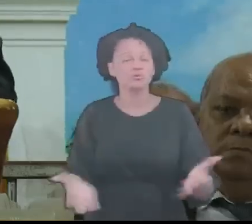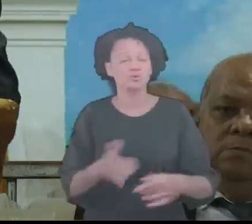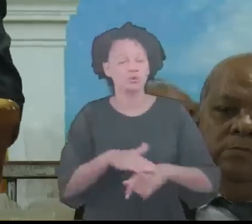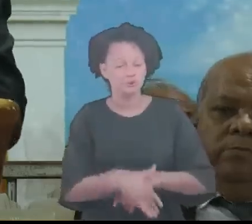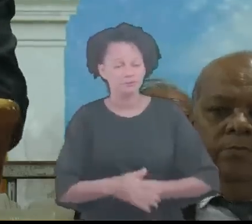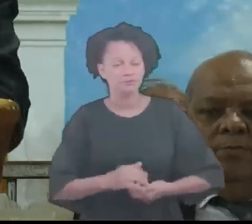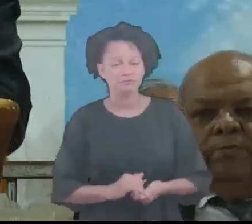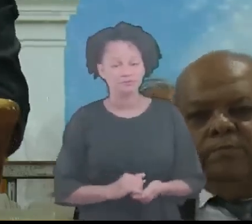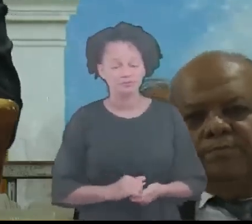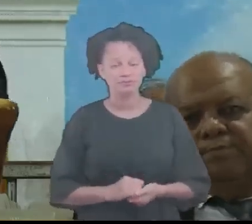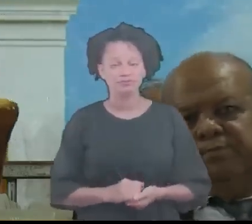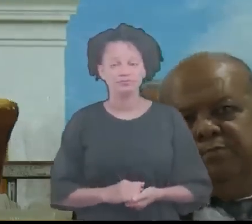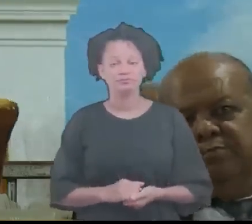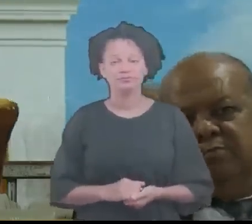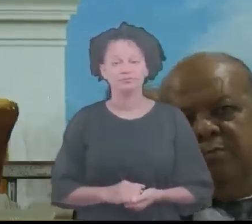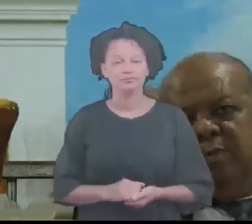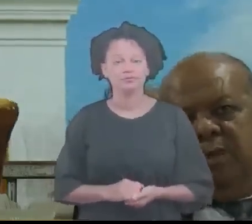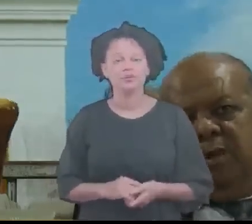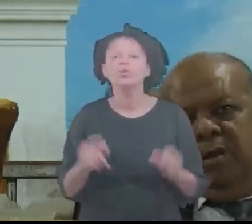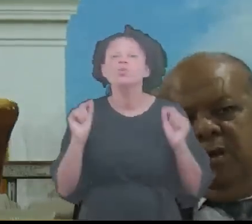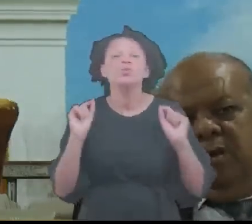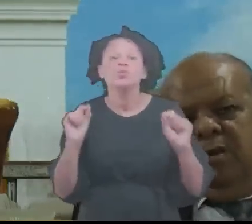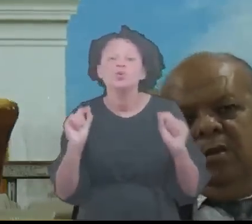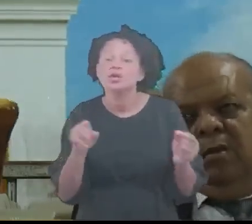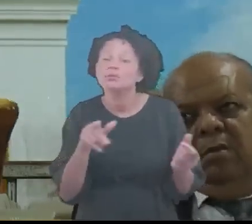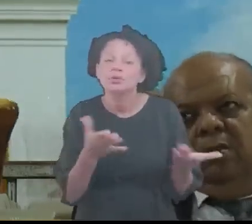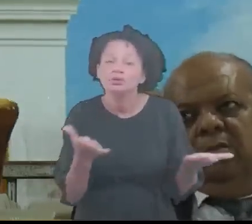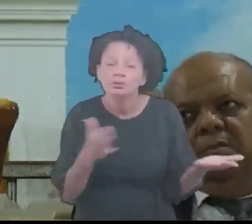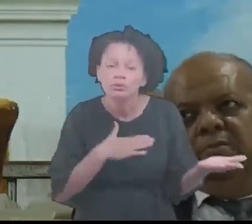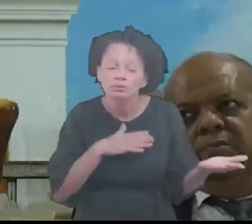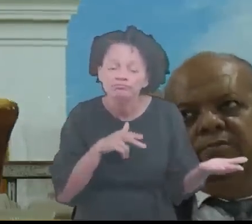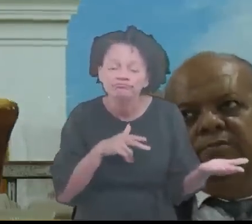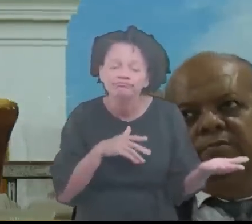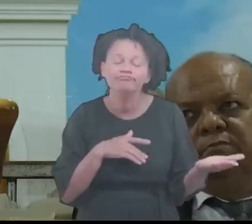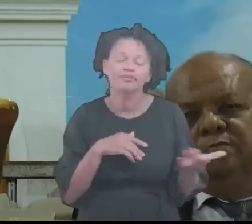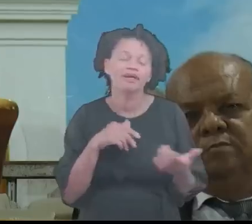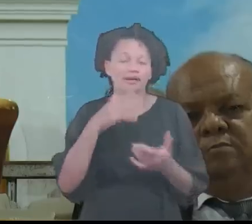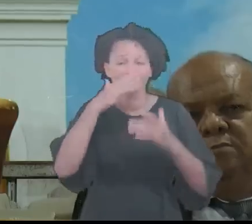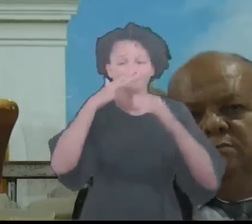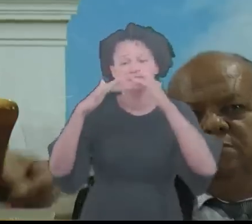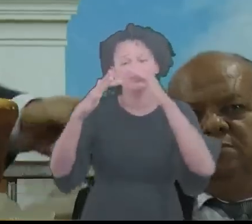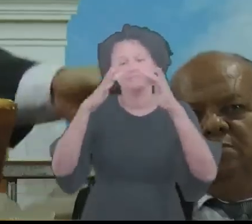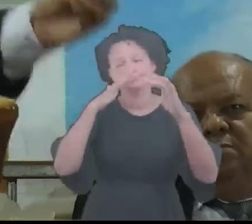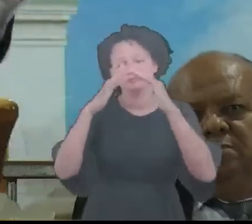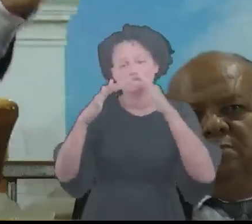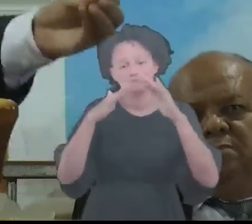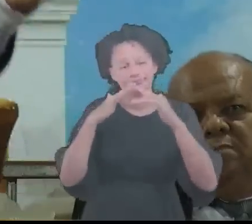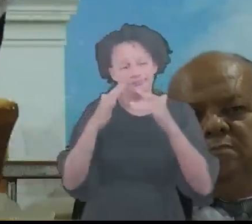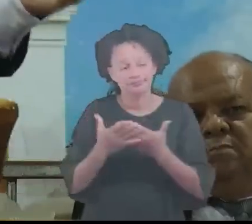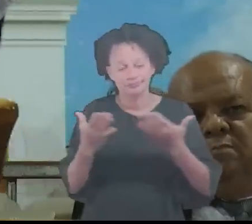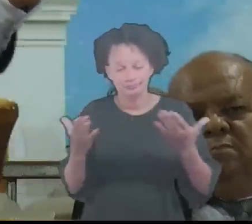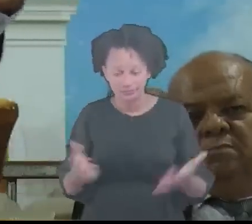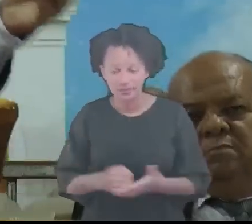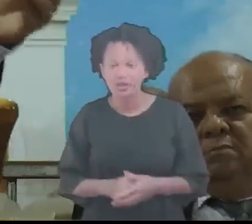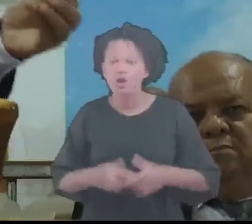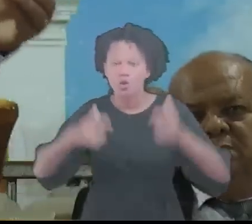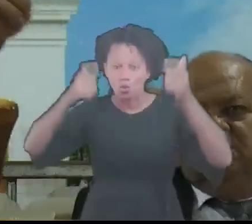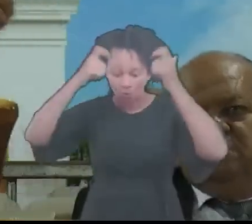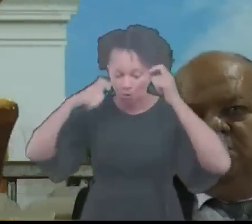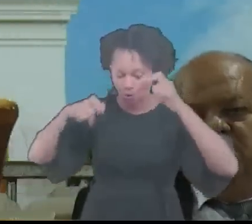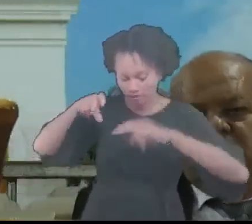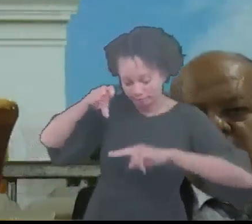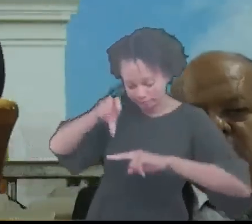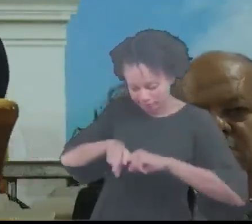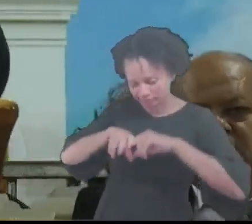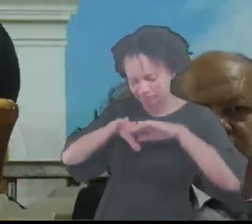noite. O que é isso, meu irmão? É o meu nardo. Enquanto o rei está sentado